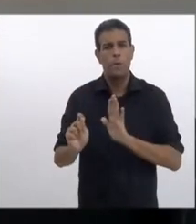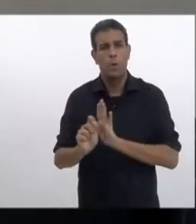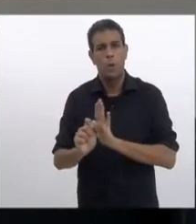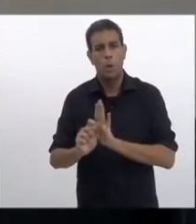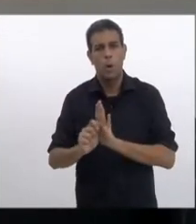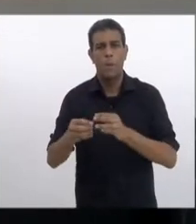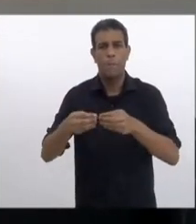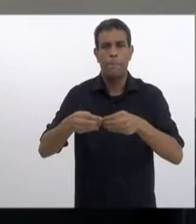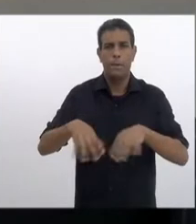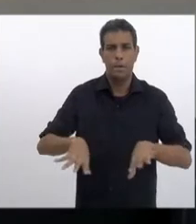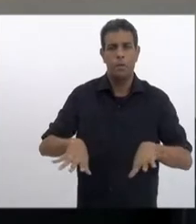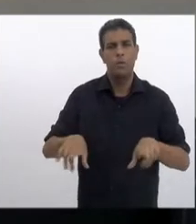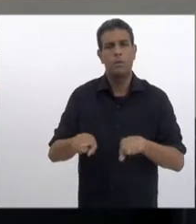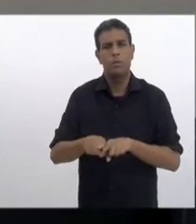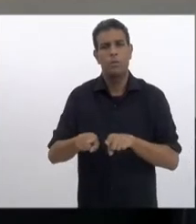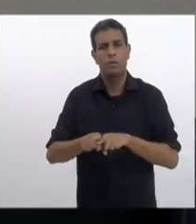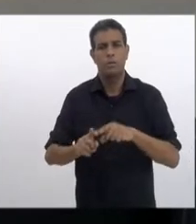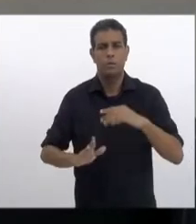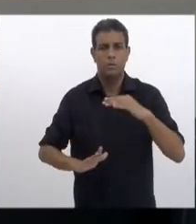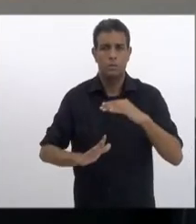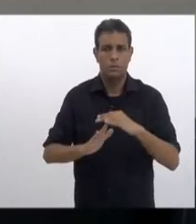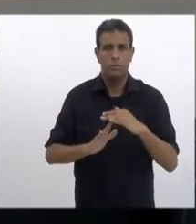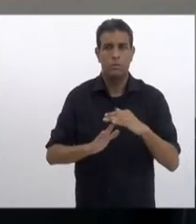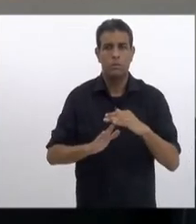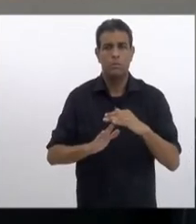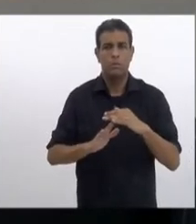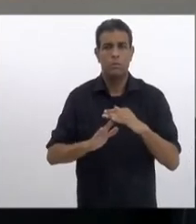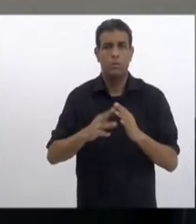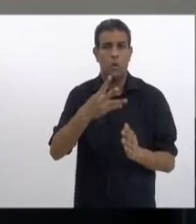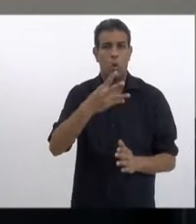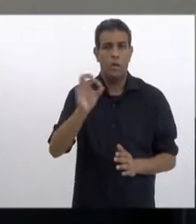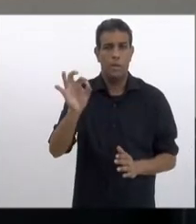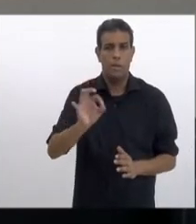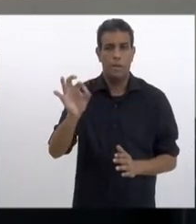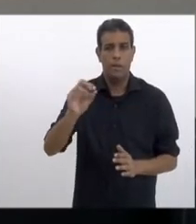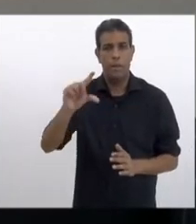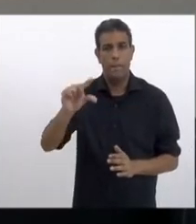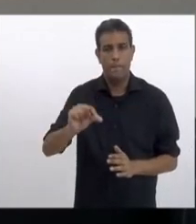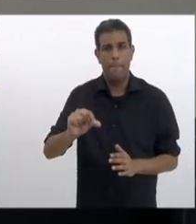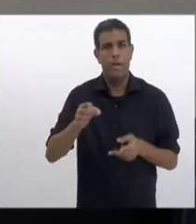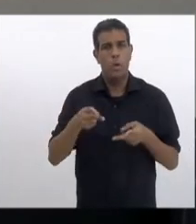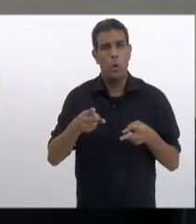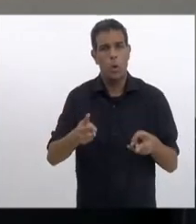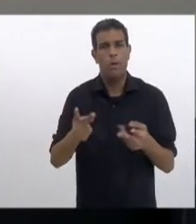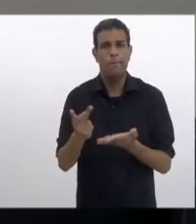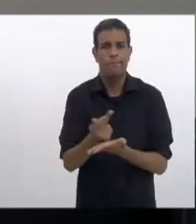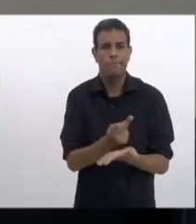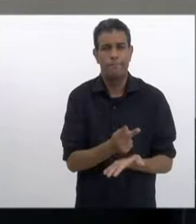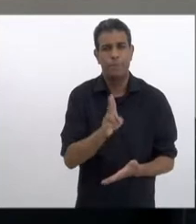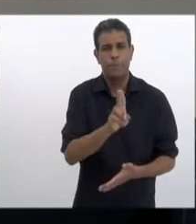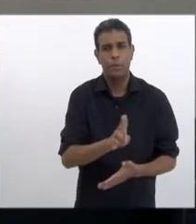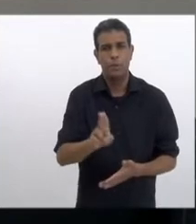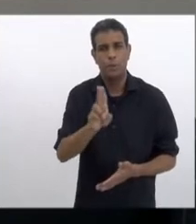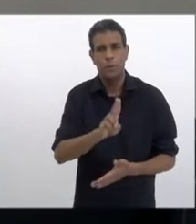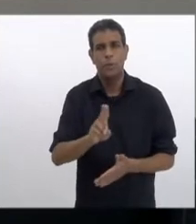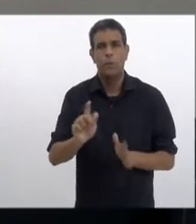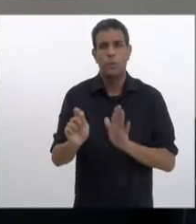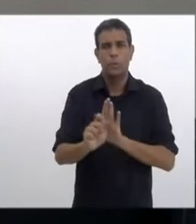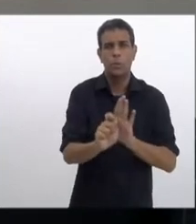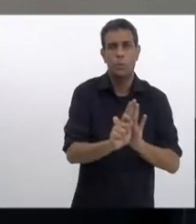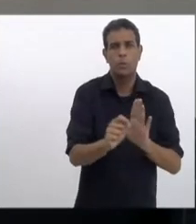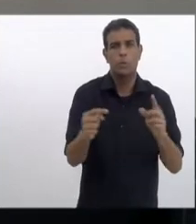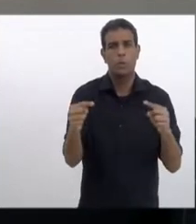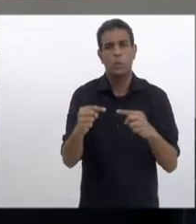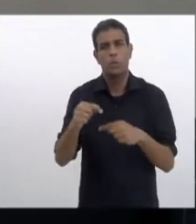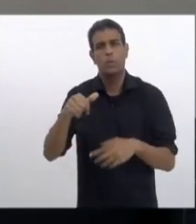um prejudicial de ter caído até de 40%. Persiste a evidência de que o uso de cannabis está associado a